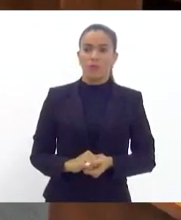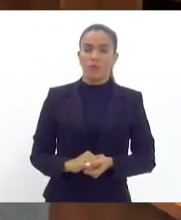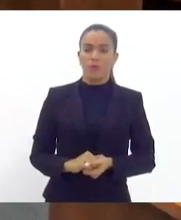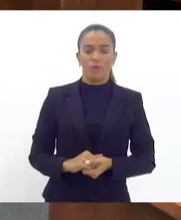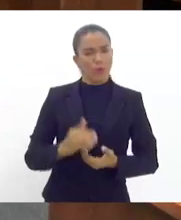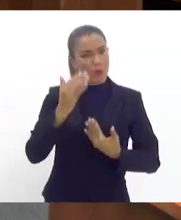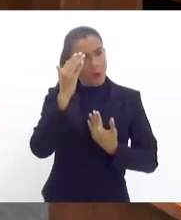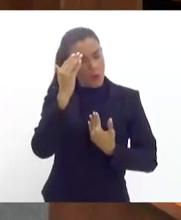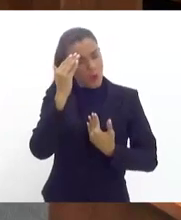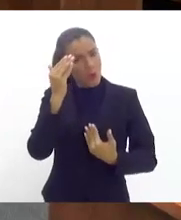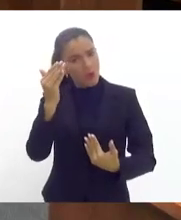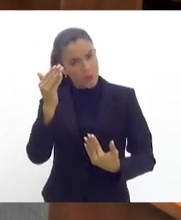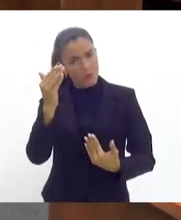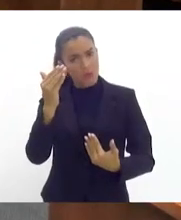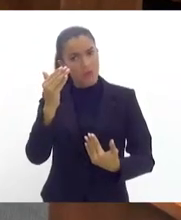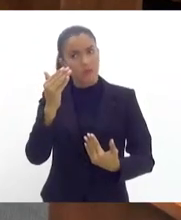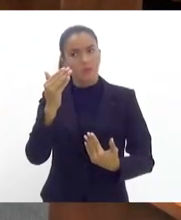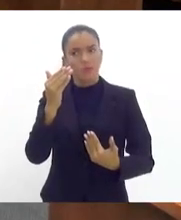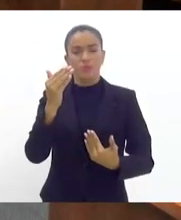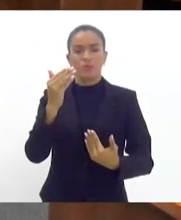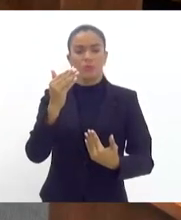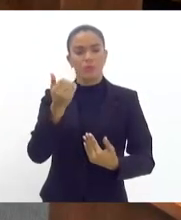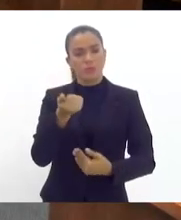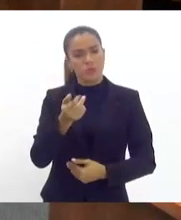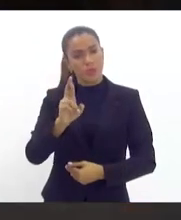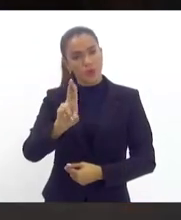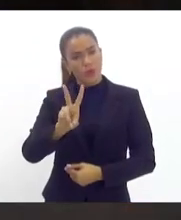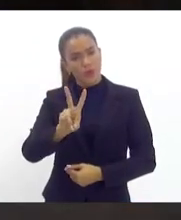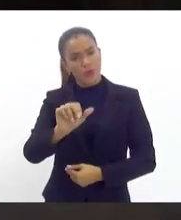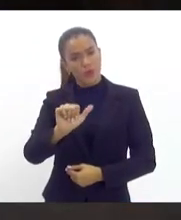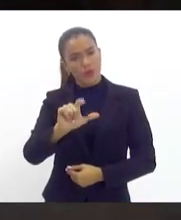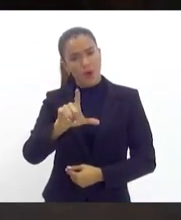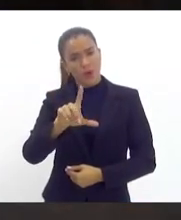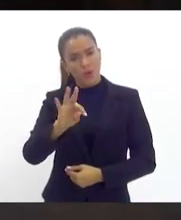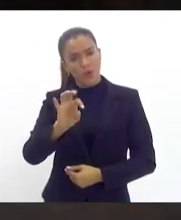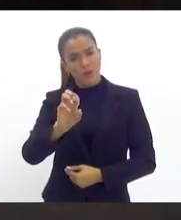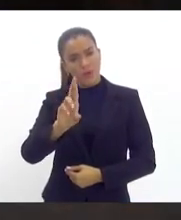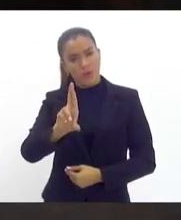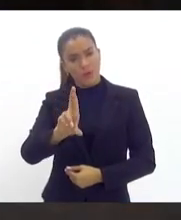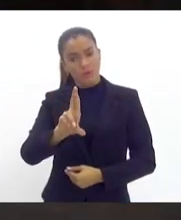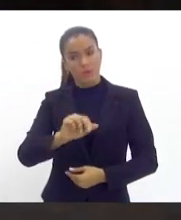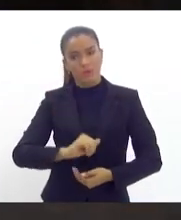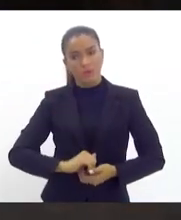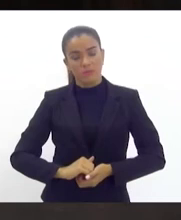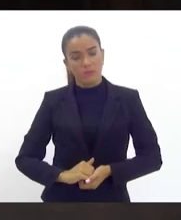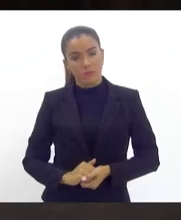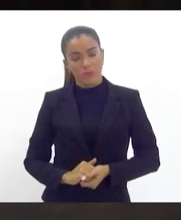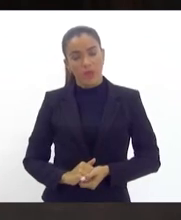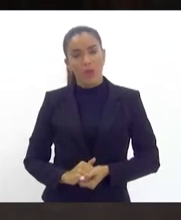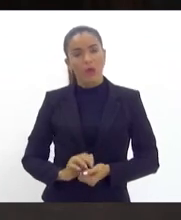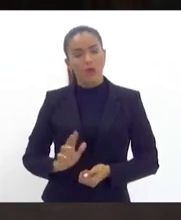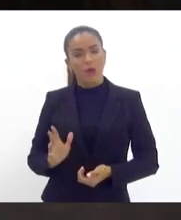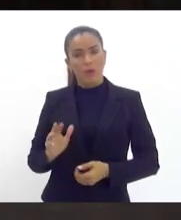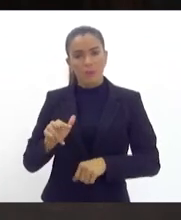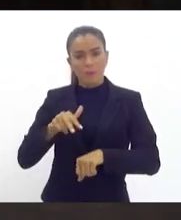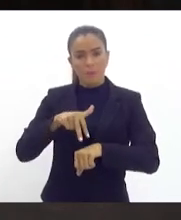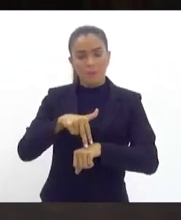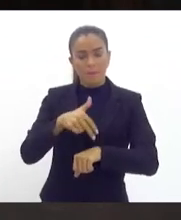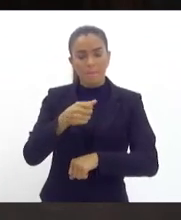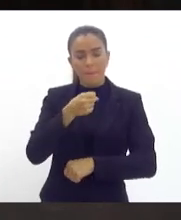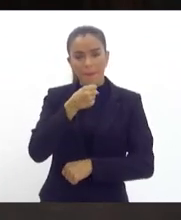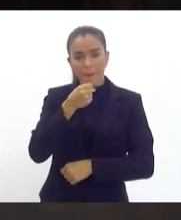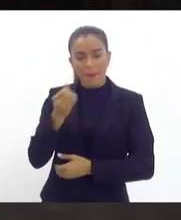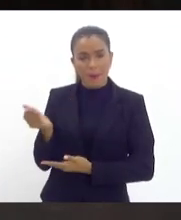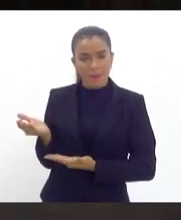Muito obrigado senhor Walter Raimundo Pereira passo a palavra então para o